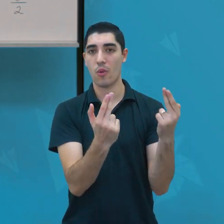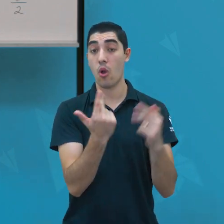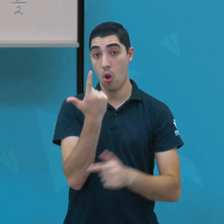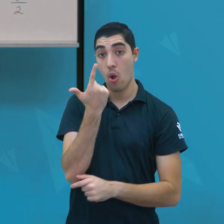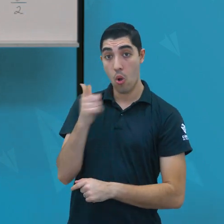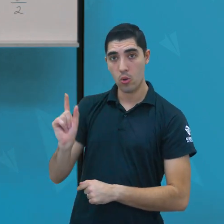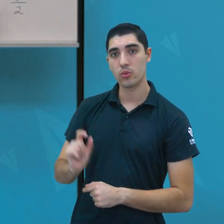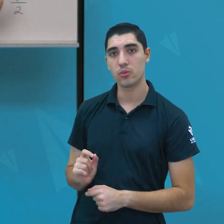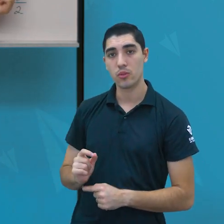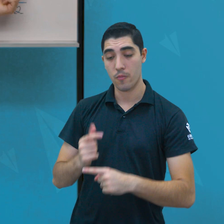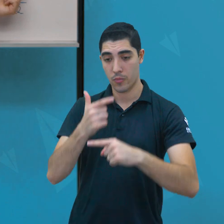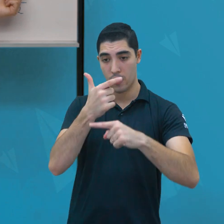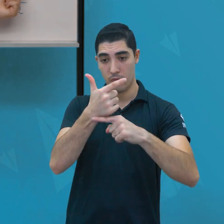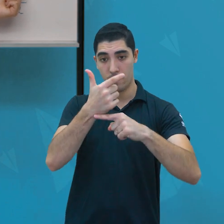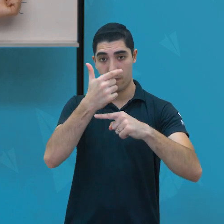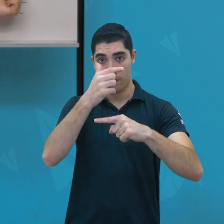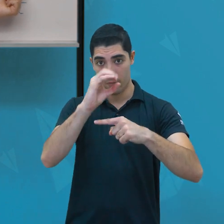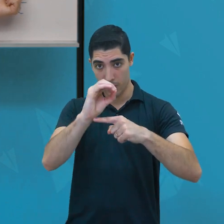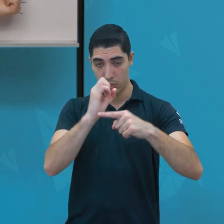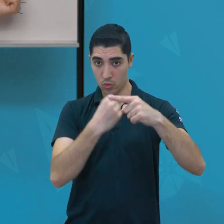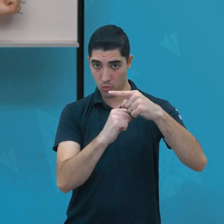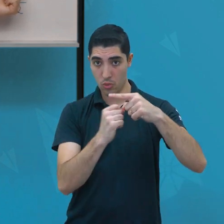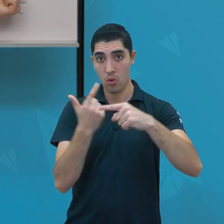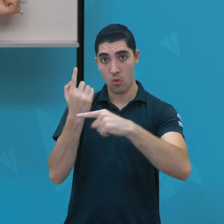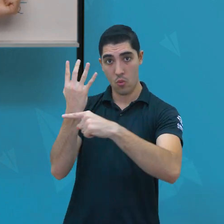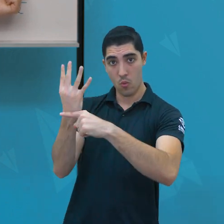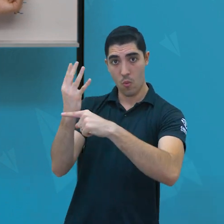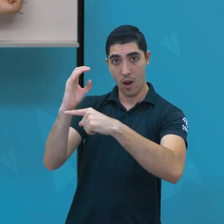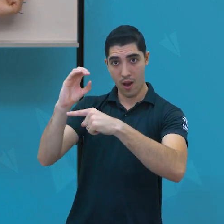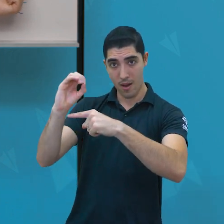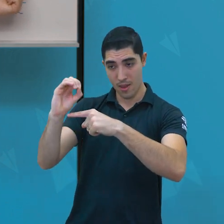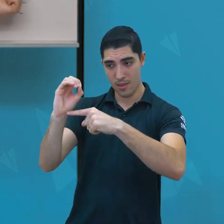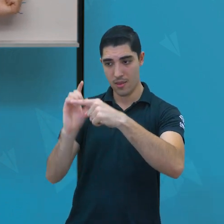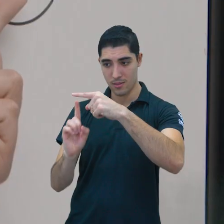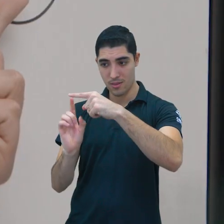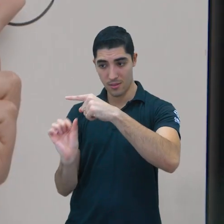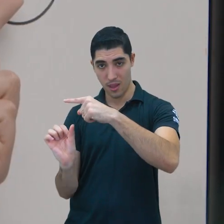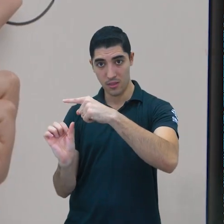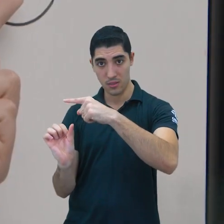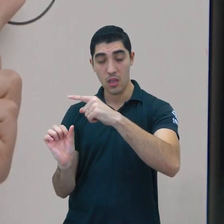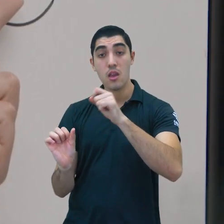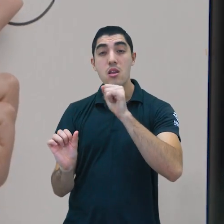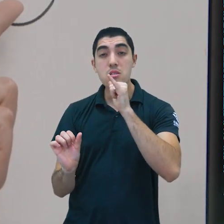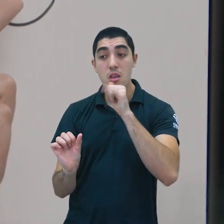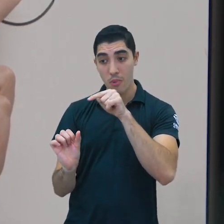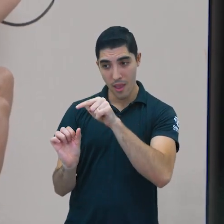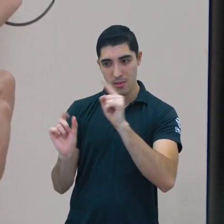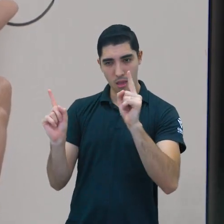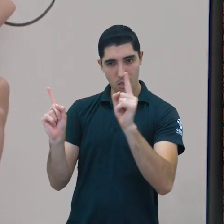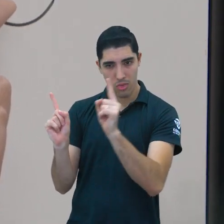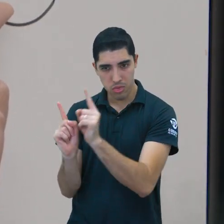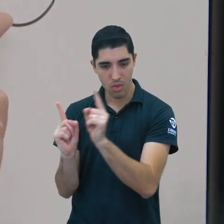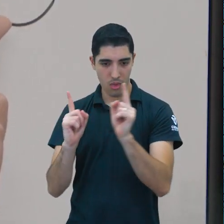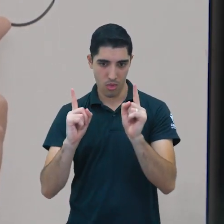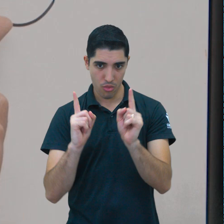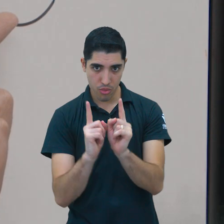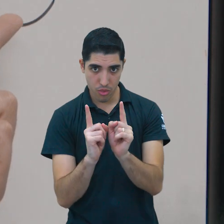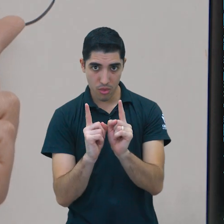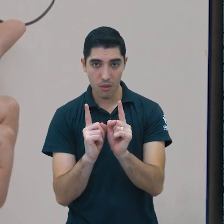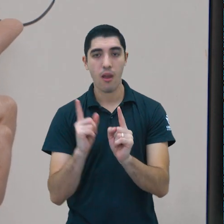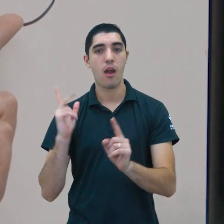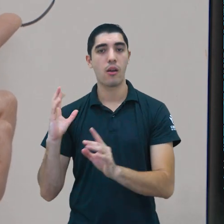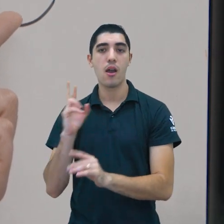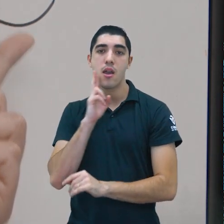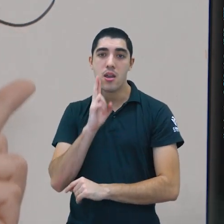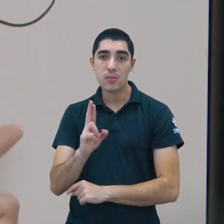equivalentes. E essas outras duas aqui, ó, 20 oitavos e 40 16avos. Se você